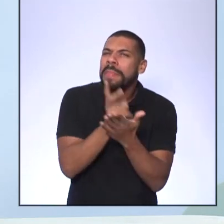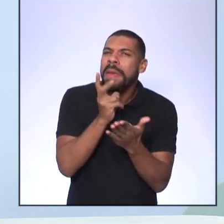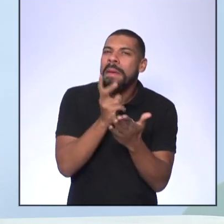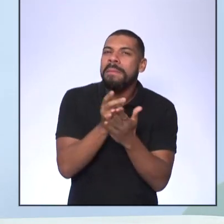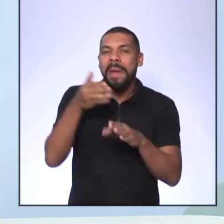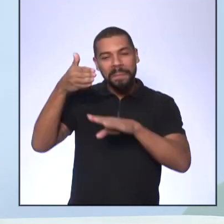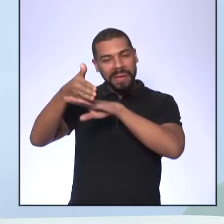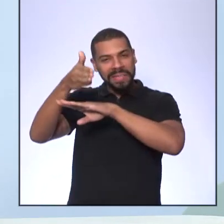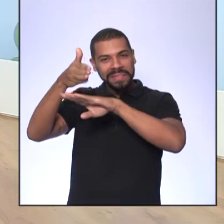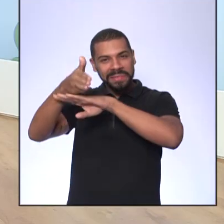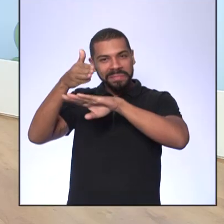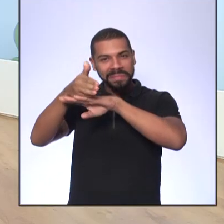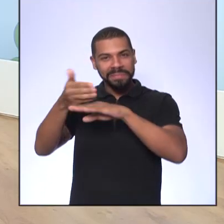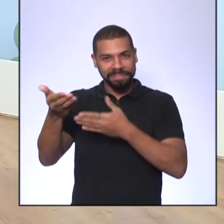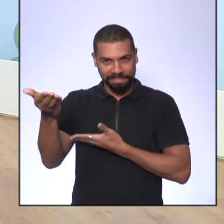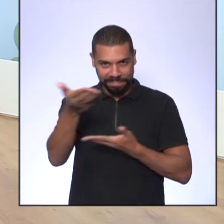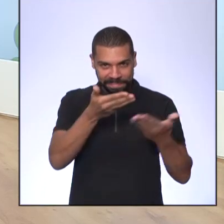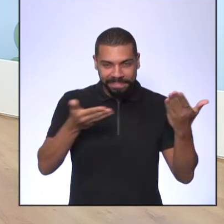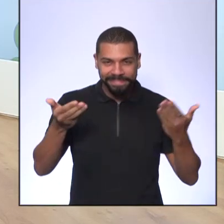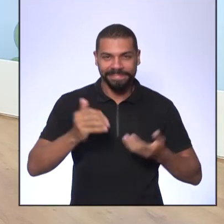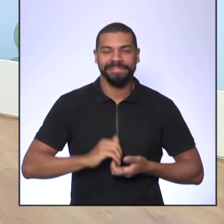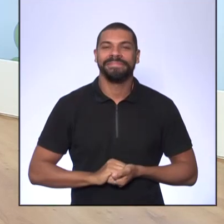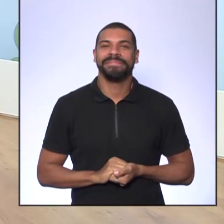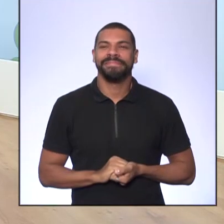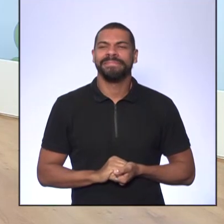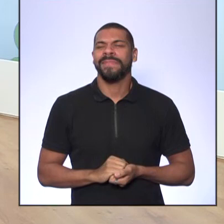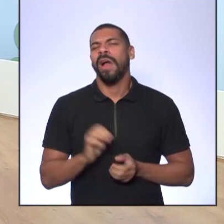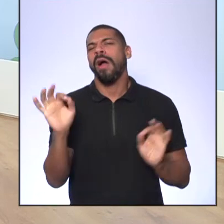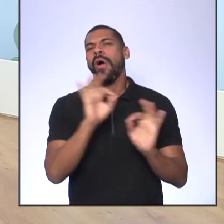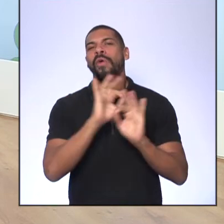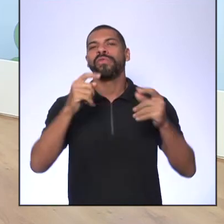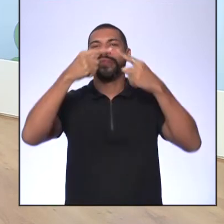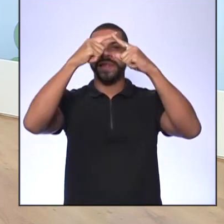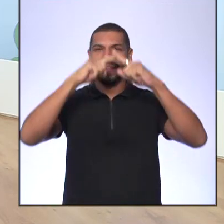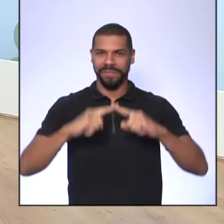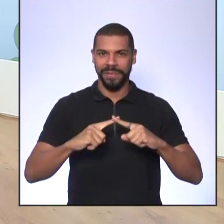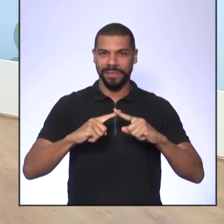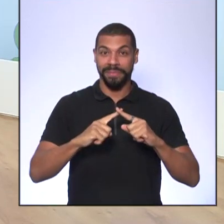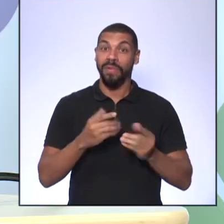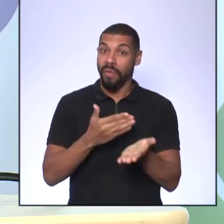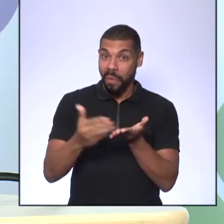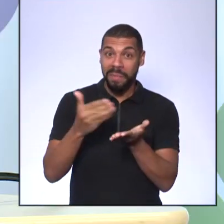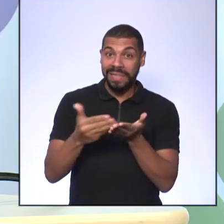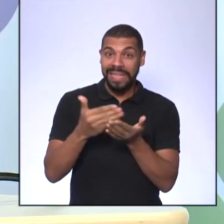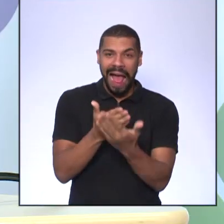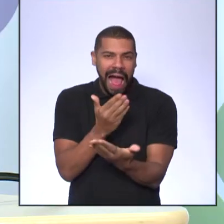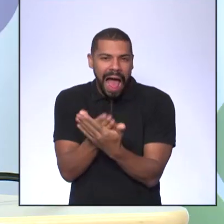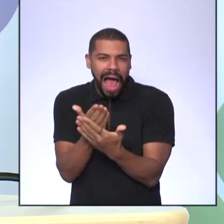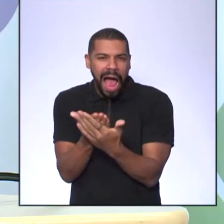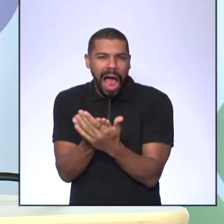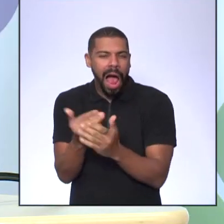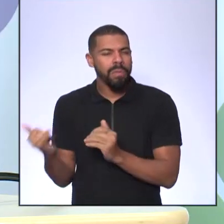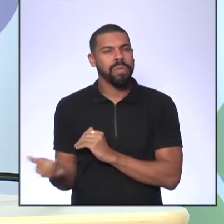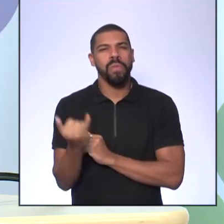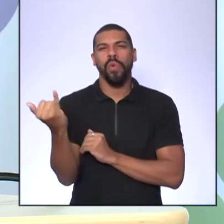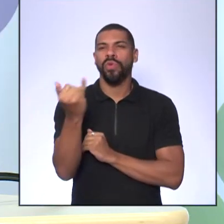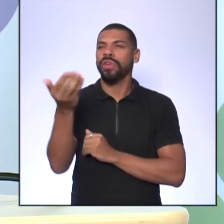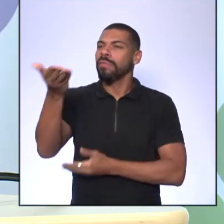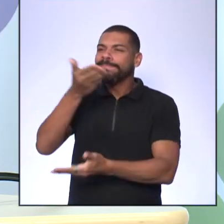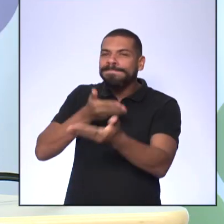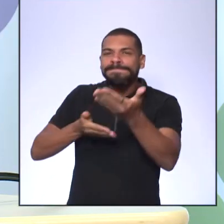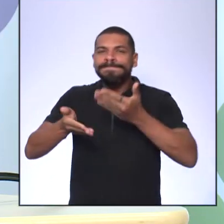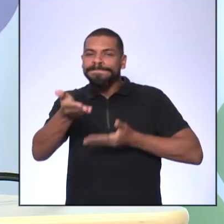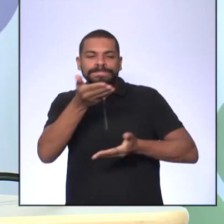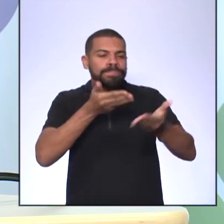nosso chat. Ótimo desafio, Kelly. Bom, gente, vamos iniciar. Durante a aula, é muito importante que vocês interajam conosco